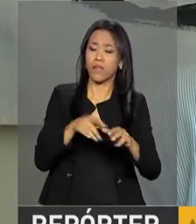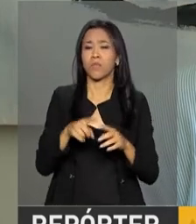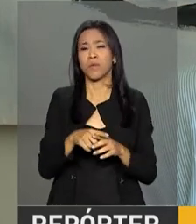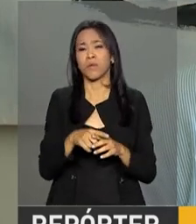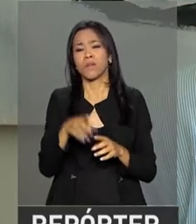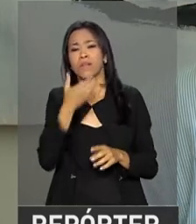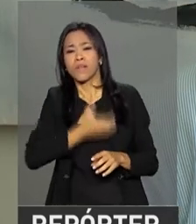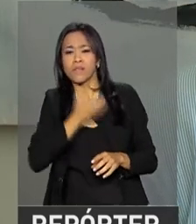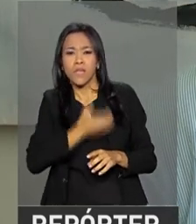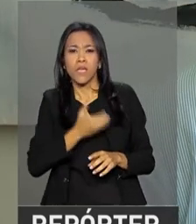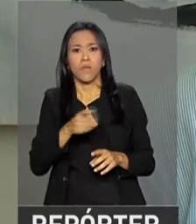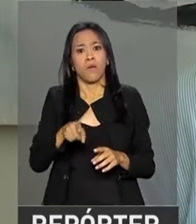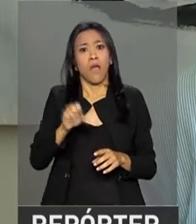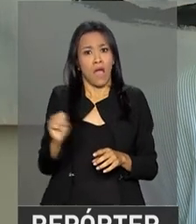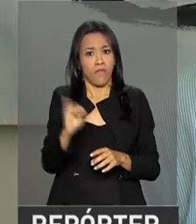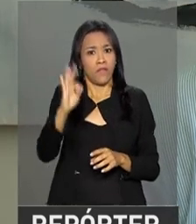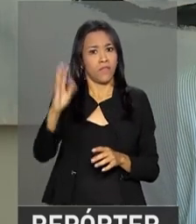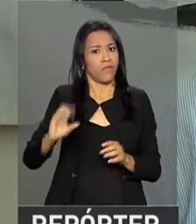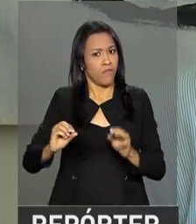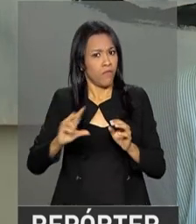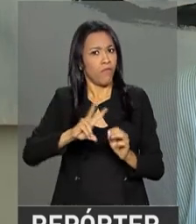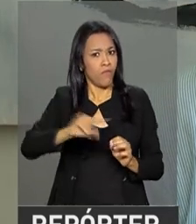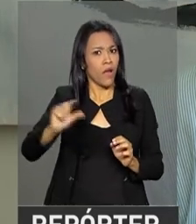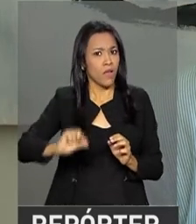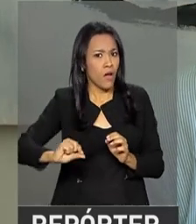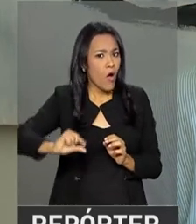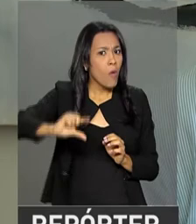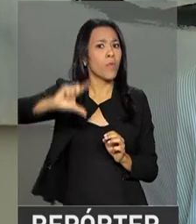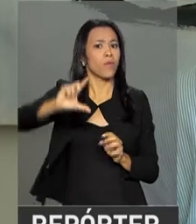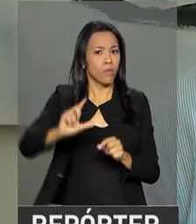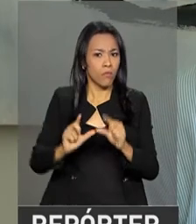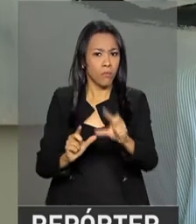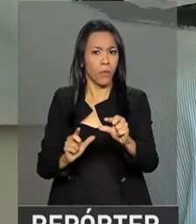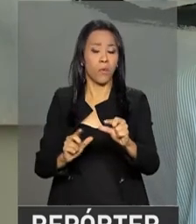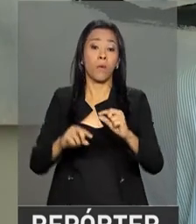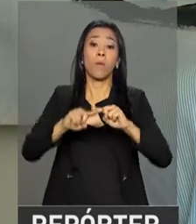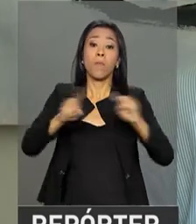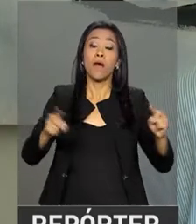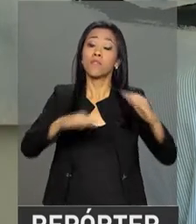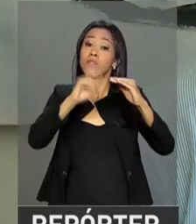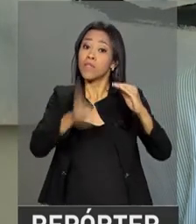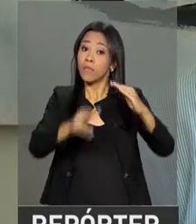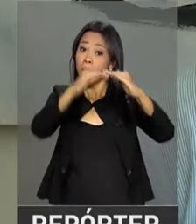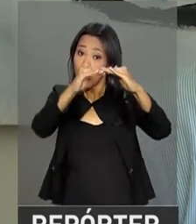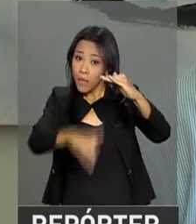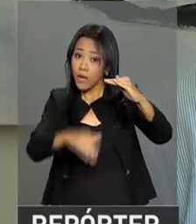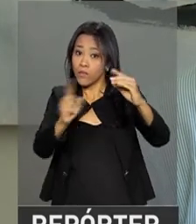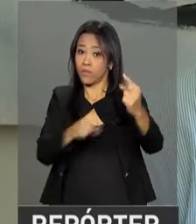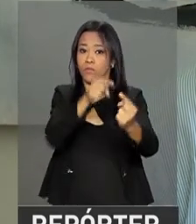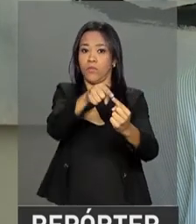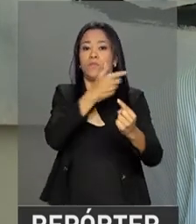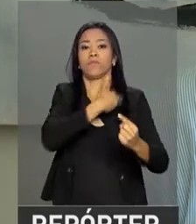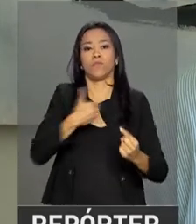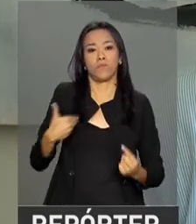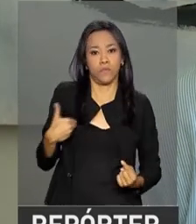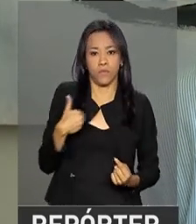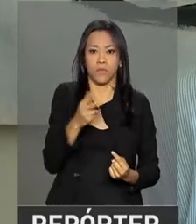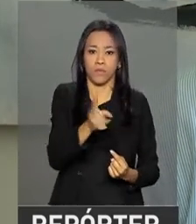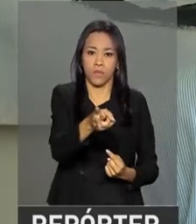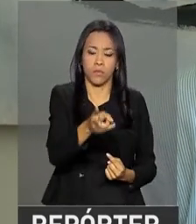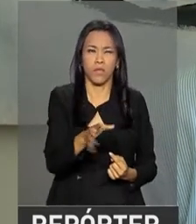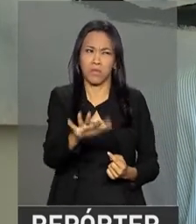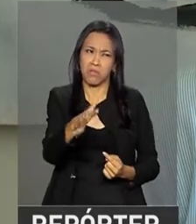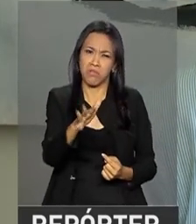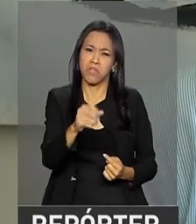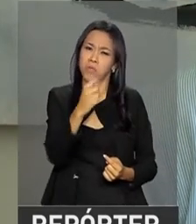acelerar um pouco, mas ainda dentro, abaixo da meta de inflação, né? Nós temos uma meta de inflação que é de 4,5%. E a gente deve fechar